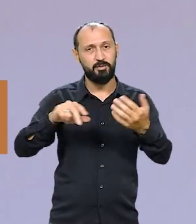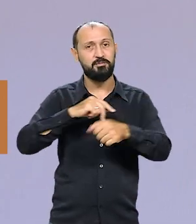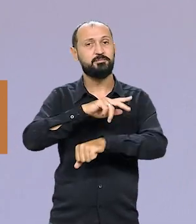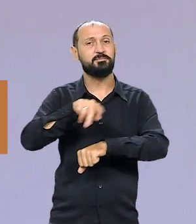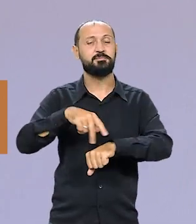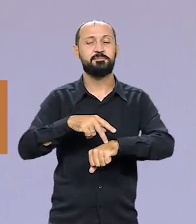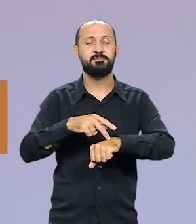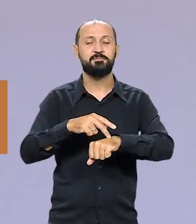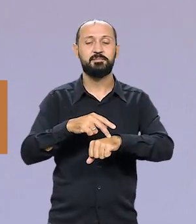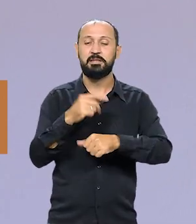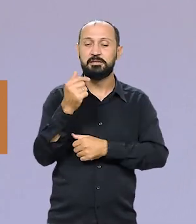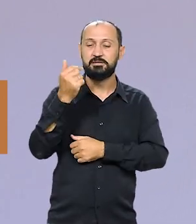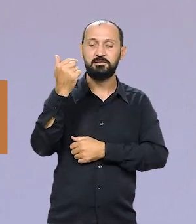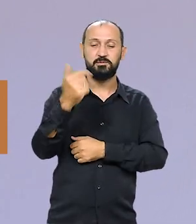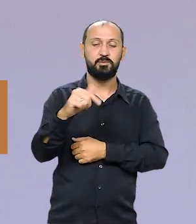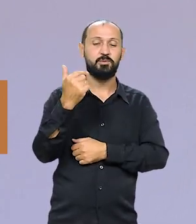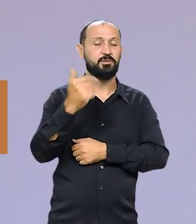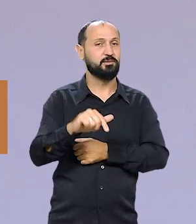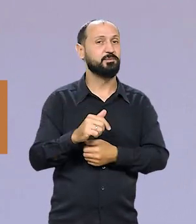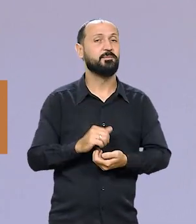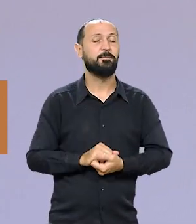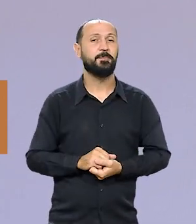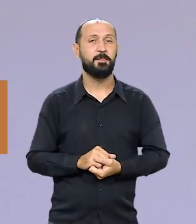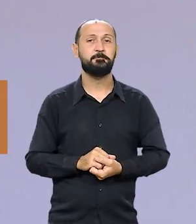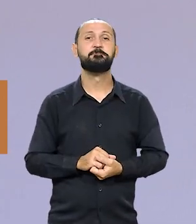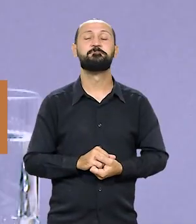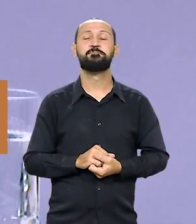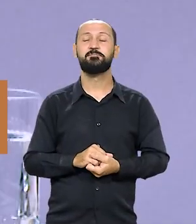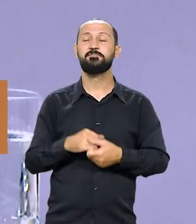N países. Não existe.